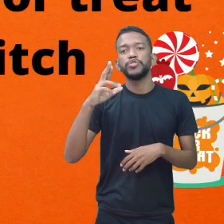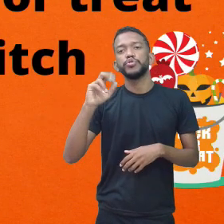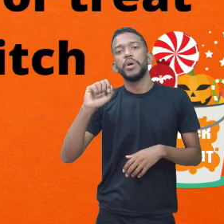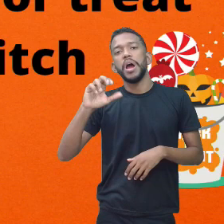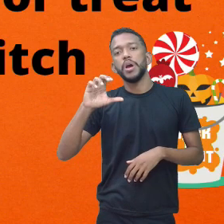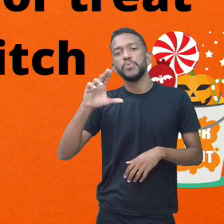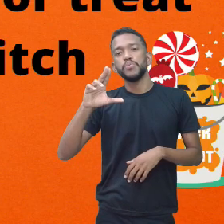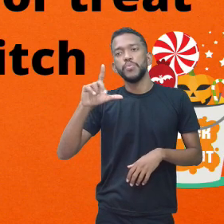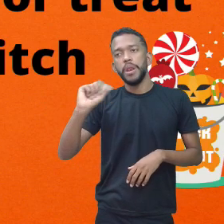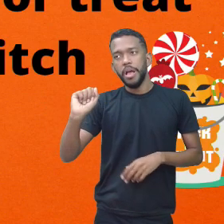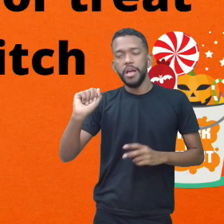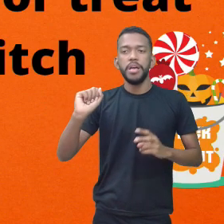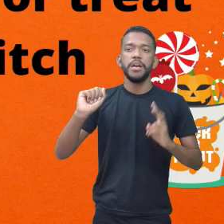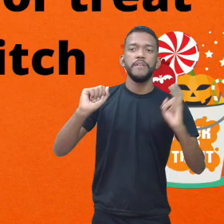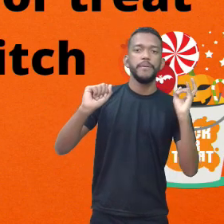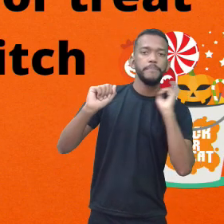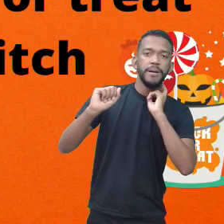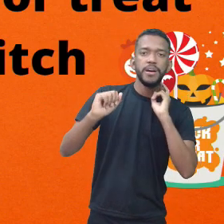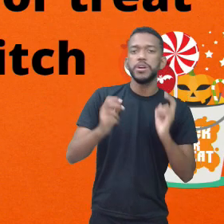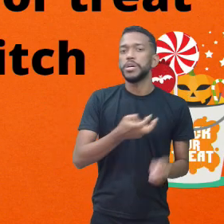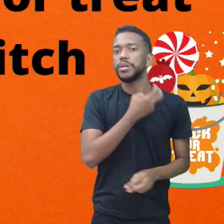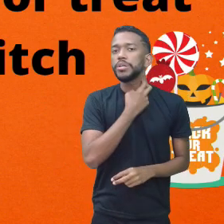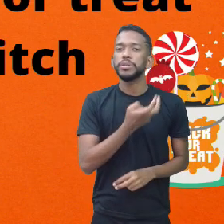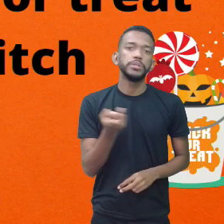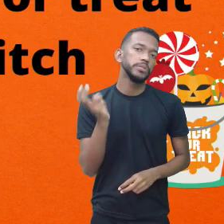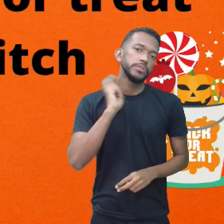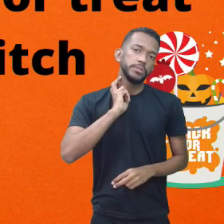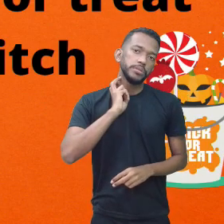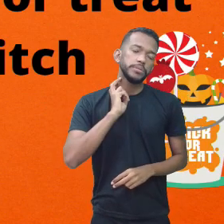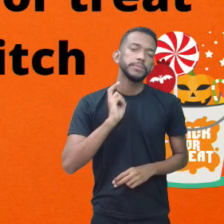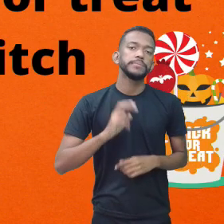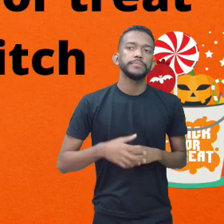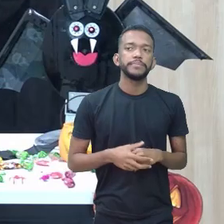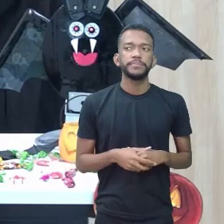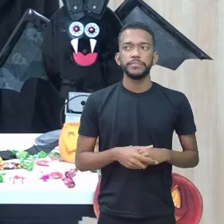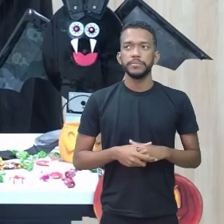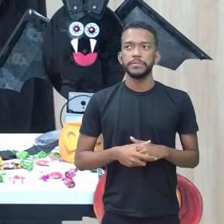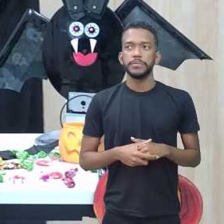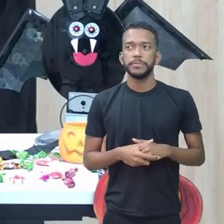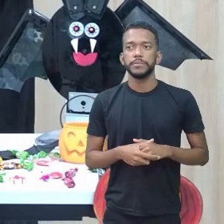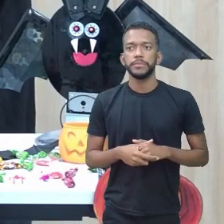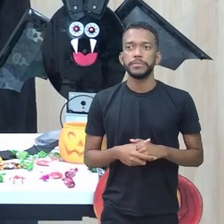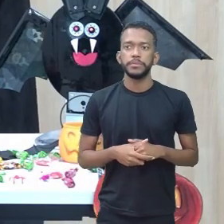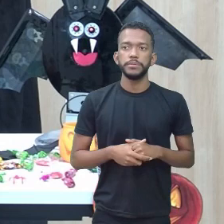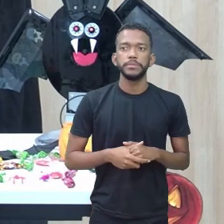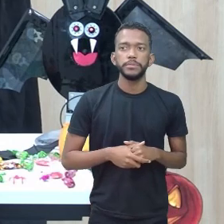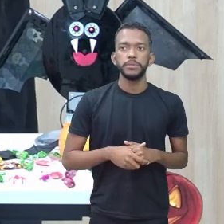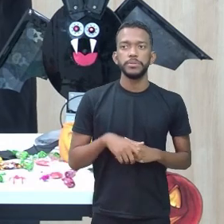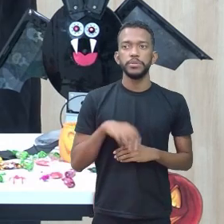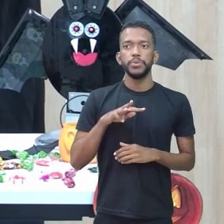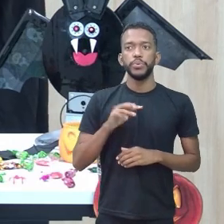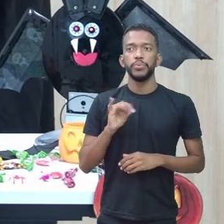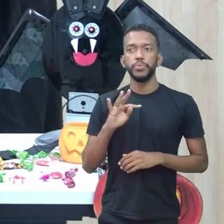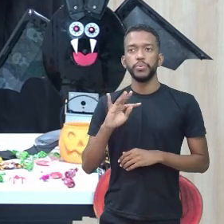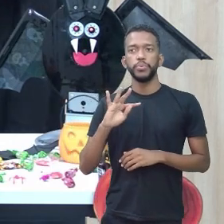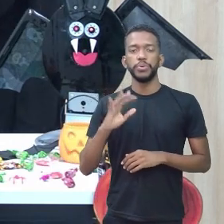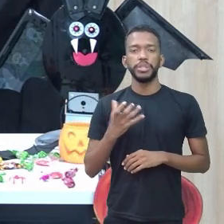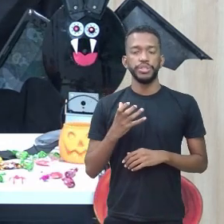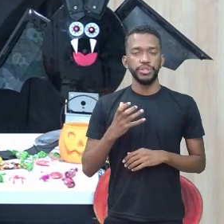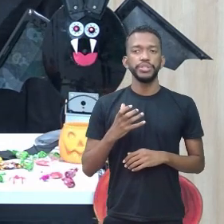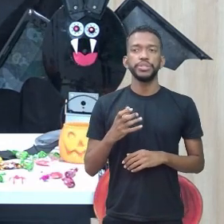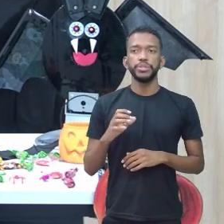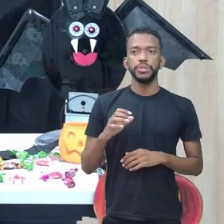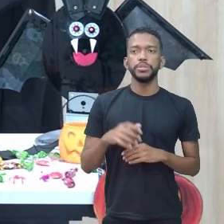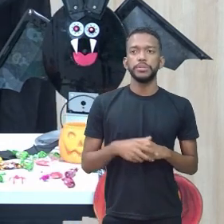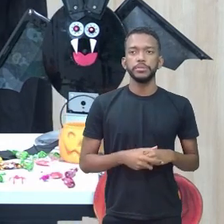coisa, né? Porque é a questão do agarrar no pescoço da comadre lá e fazer o alvoroço. A Witch aqui embaixo também. Então, por